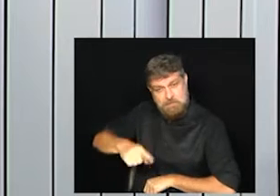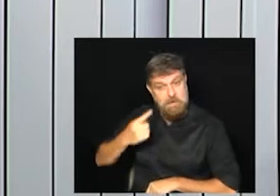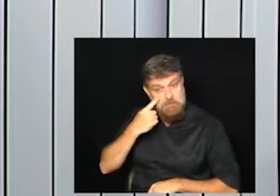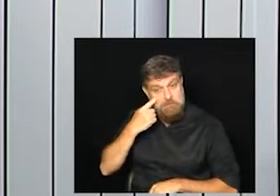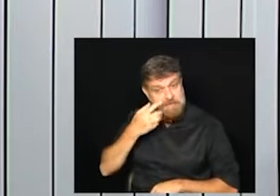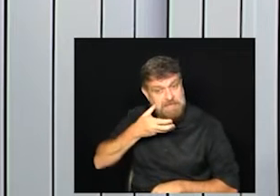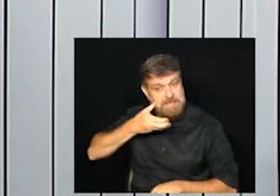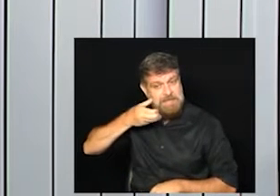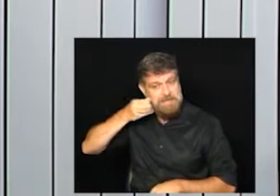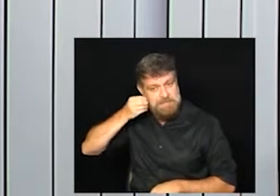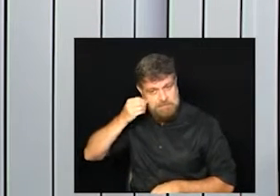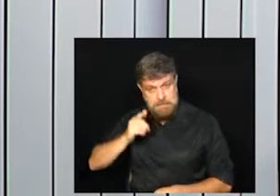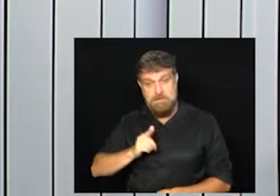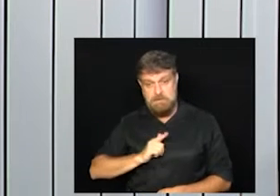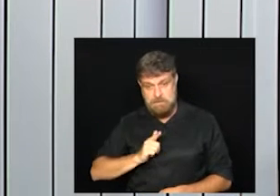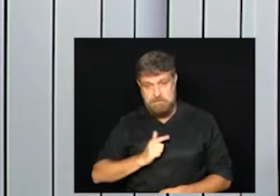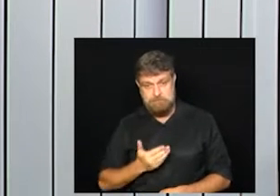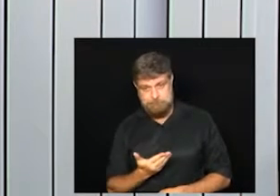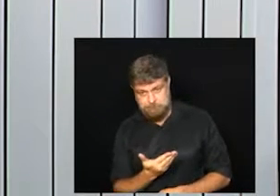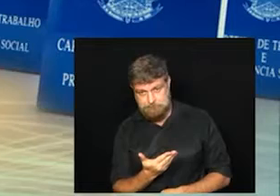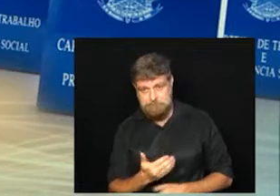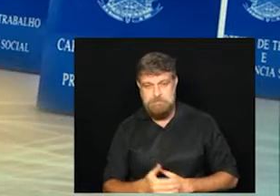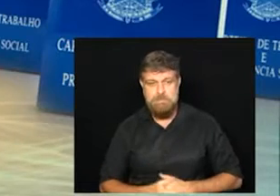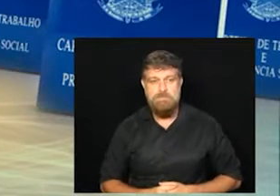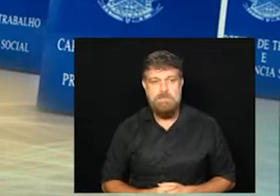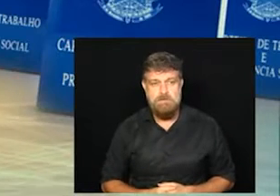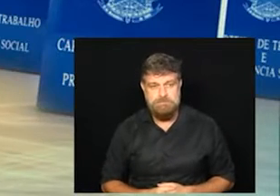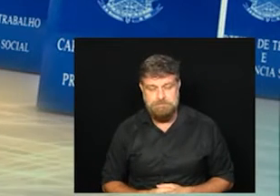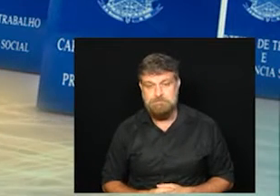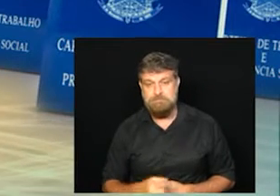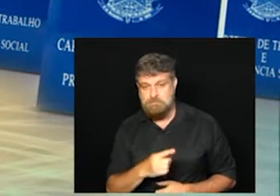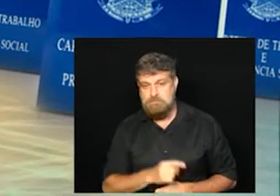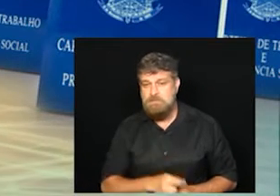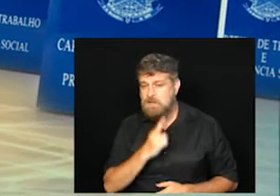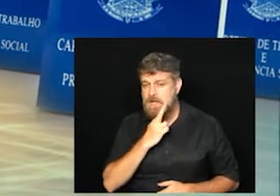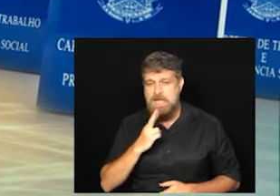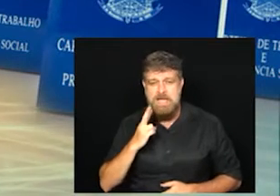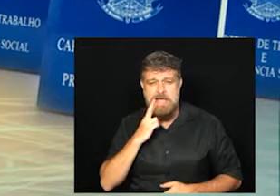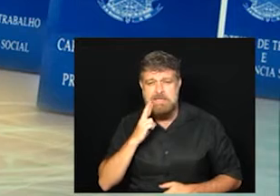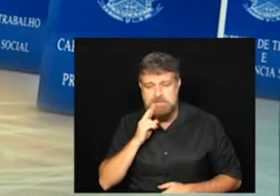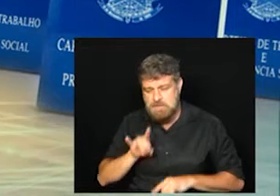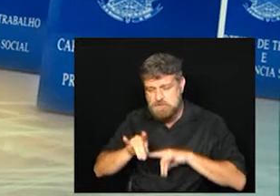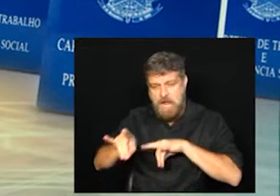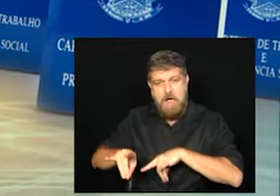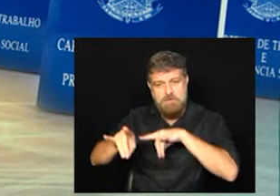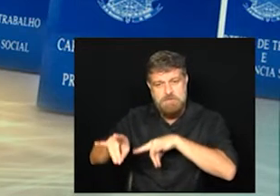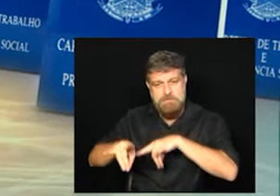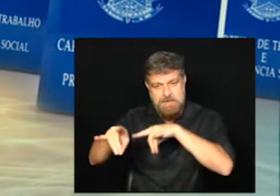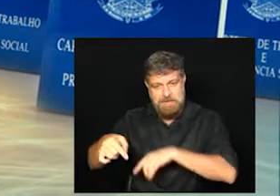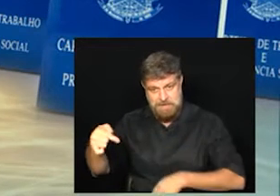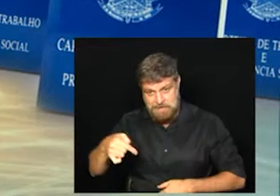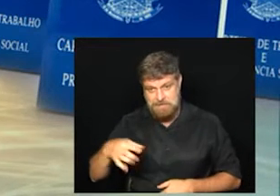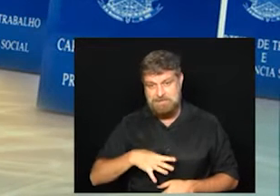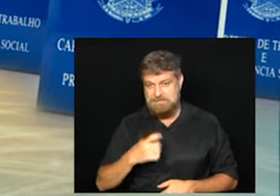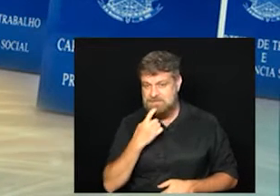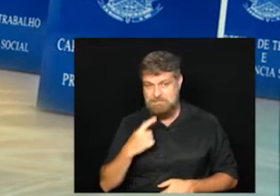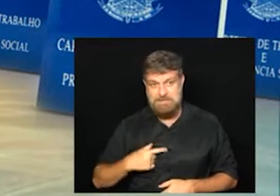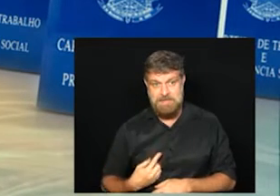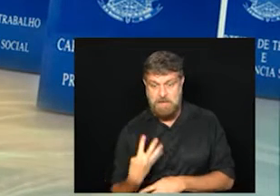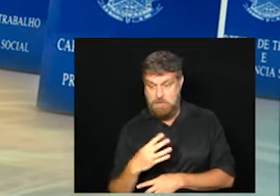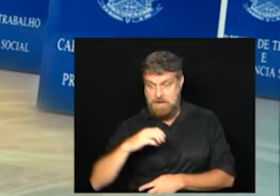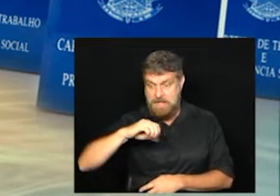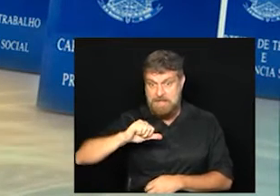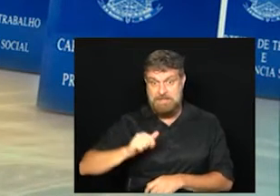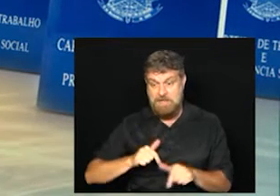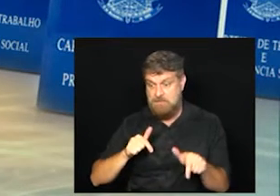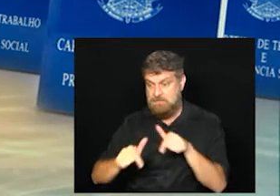vagas que estão disponíveis. O Outback de Campinas está com 49 vagas de emprego. As oportunidades são para